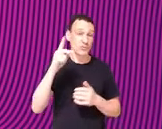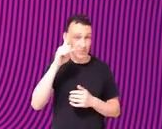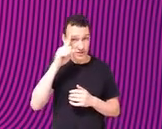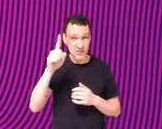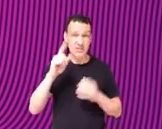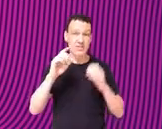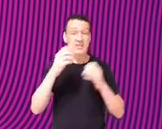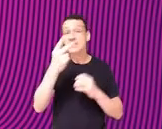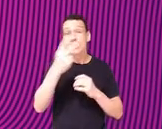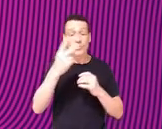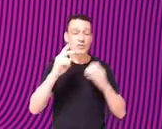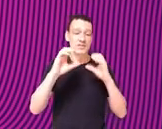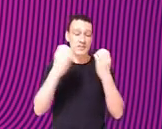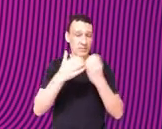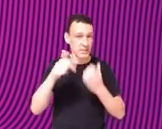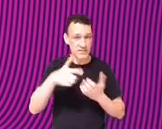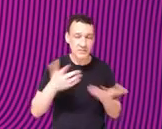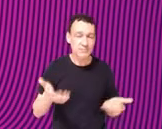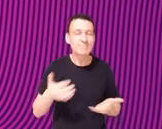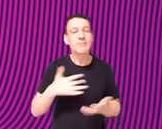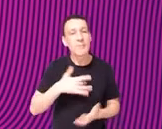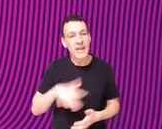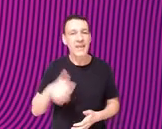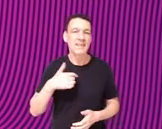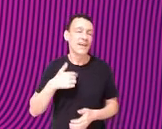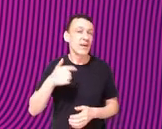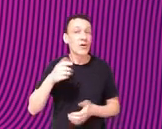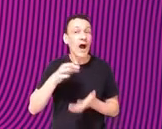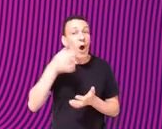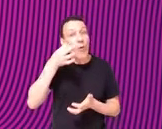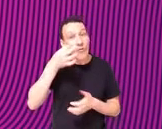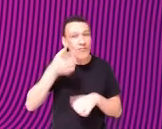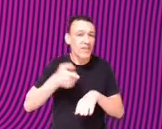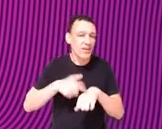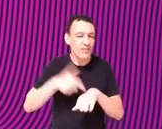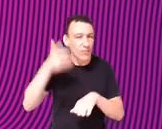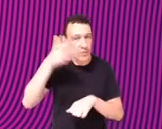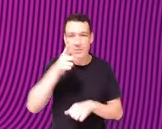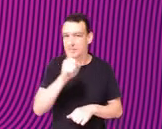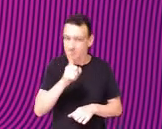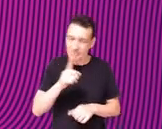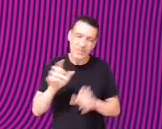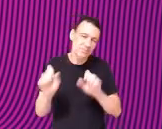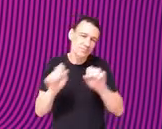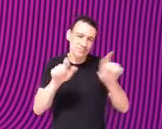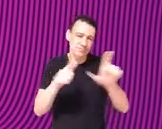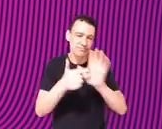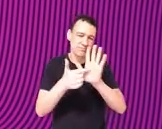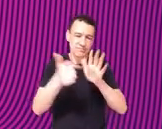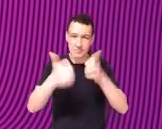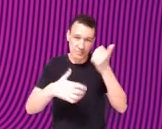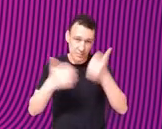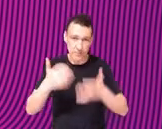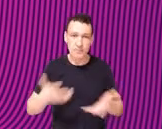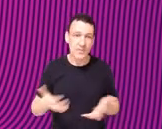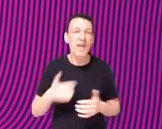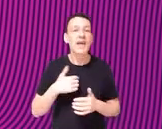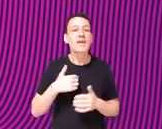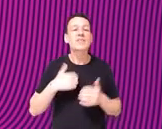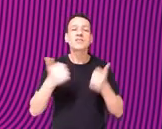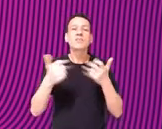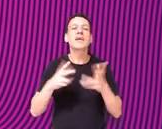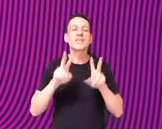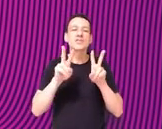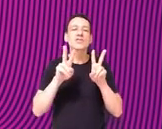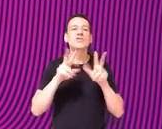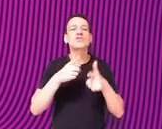de não poder estar aí presencialmente. Muito obrigado, é uma grande honra poder estar convosco. Irei falar sobre a insuficiência cardíaca, uma